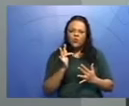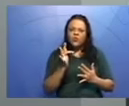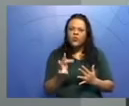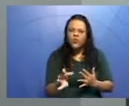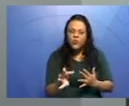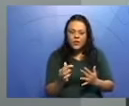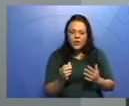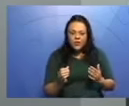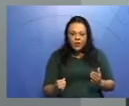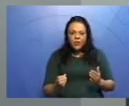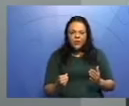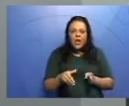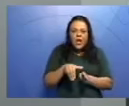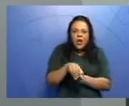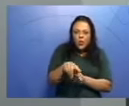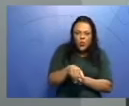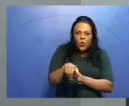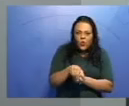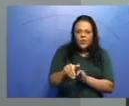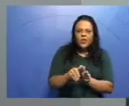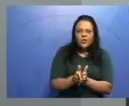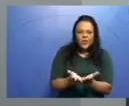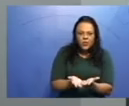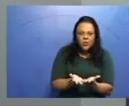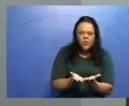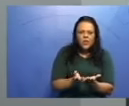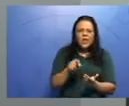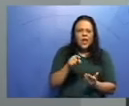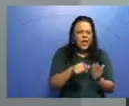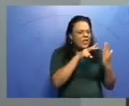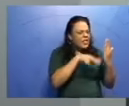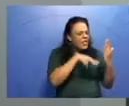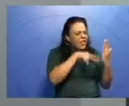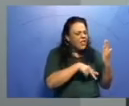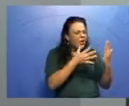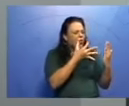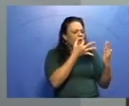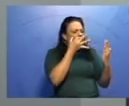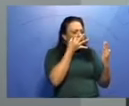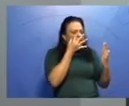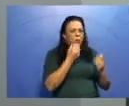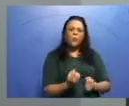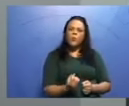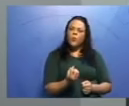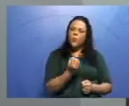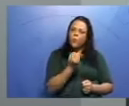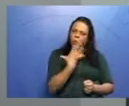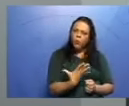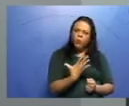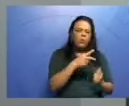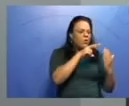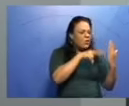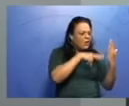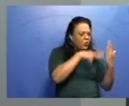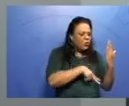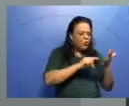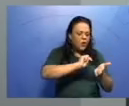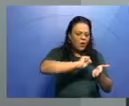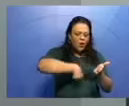e peço para vocês lerem com muita atenção mesmo, porque é muito válido.